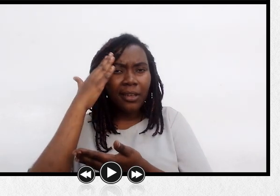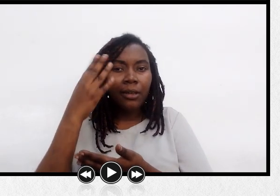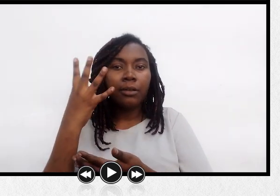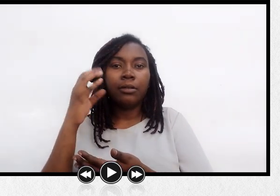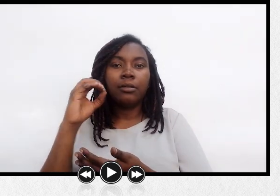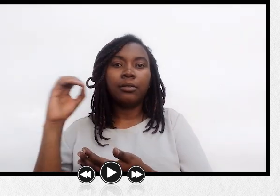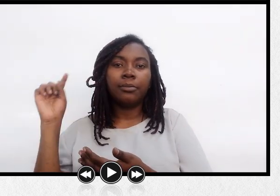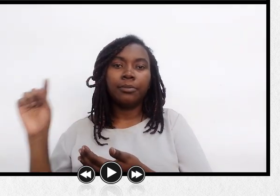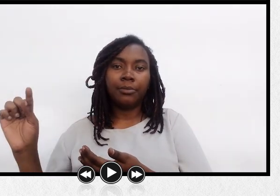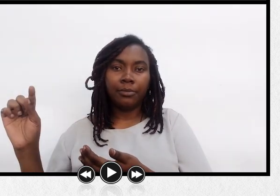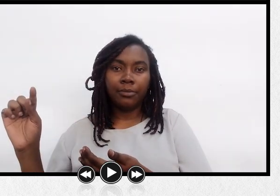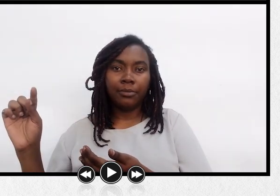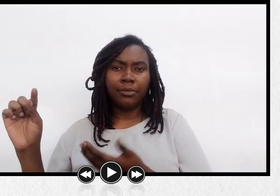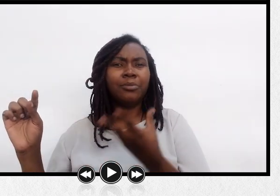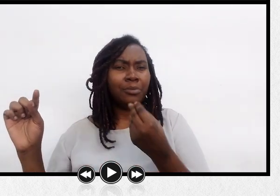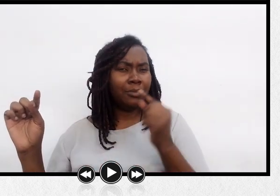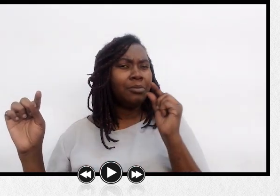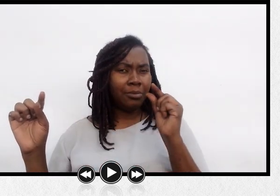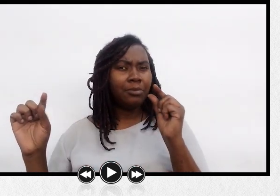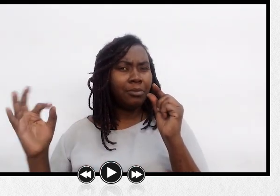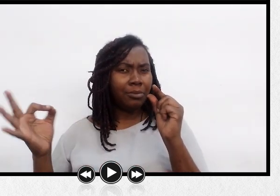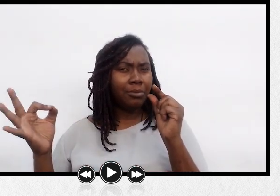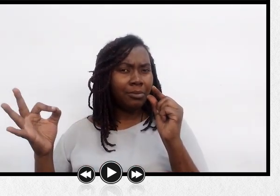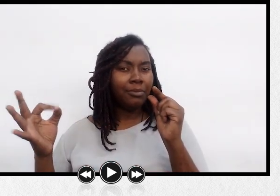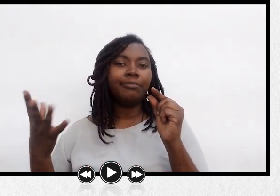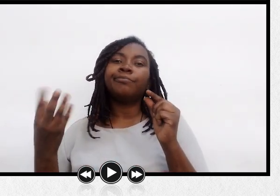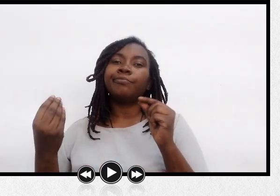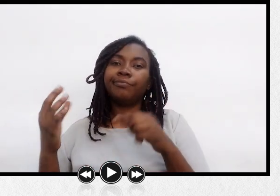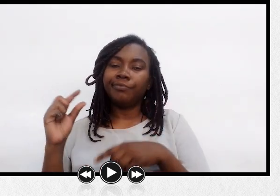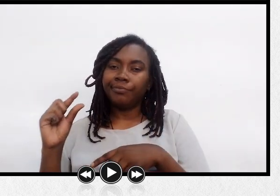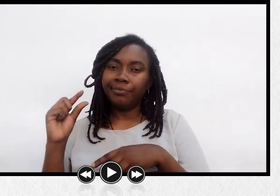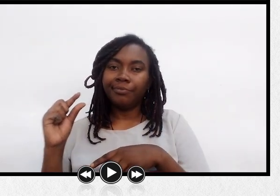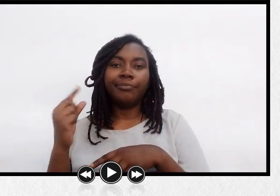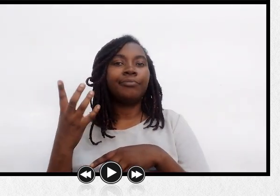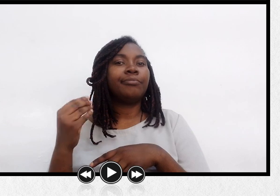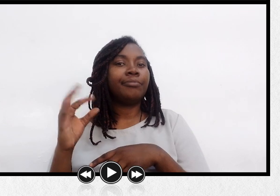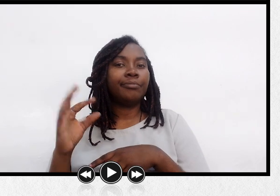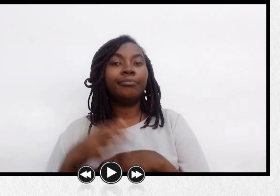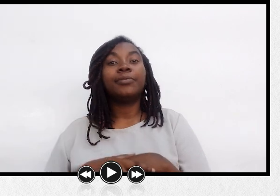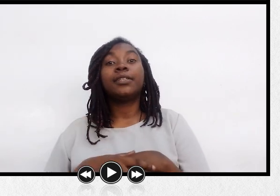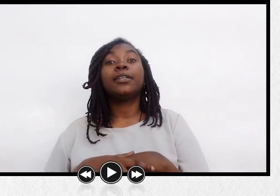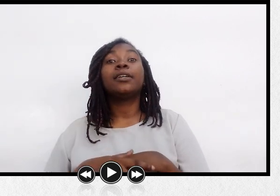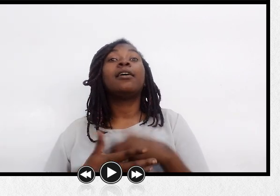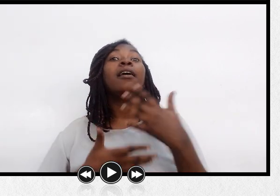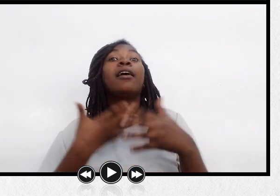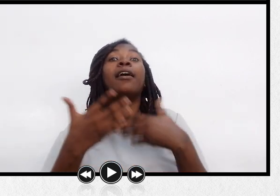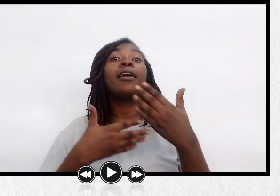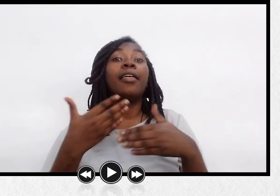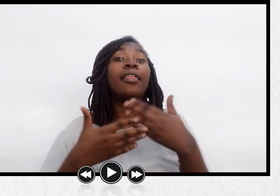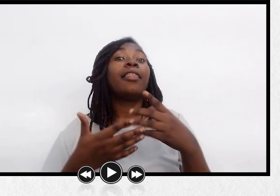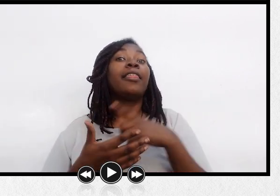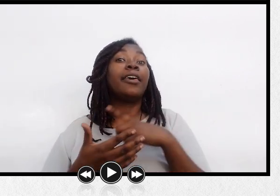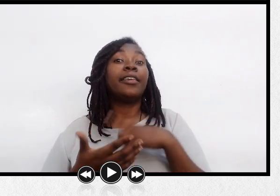mil. Muito pouco, né? Muito pouco, muito pouco. E aí você tem